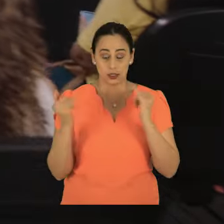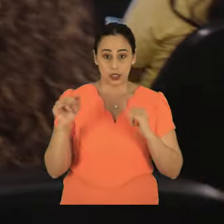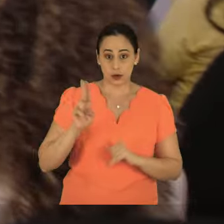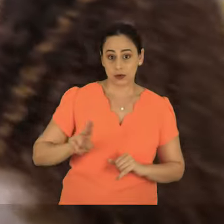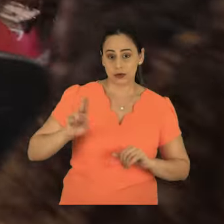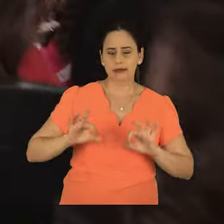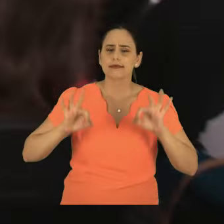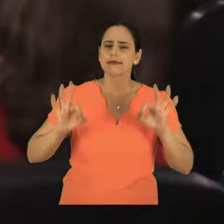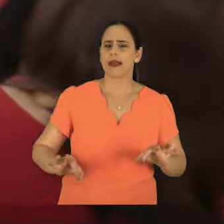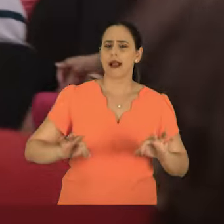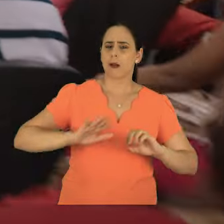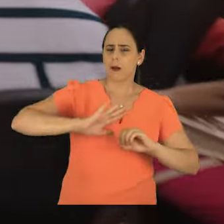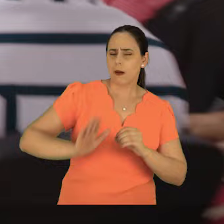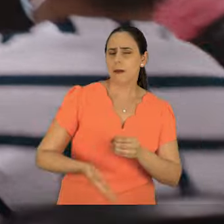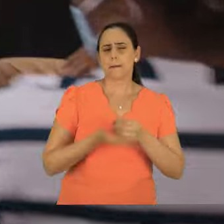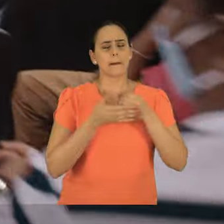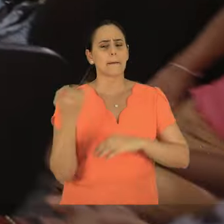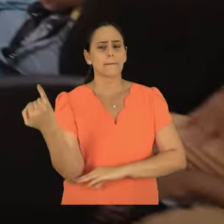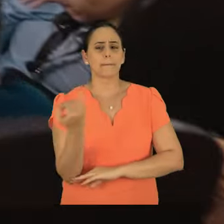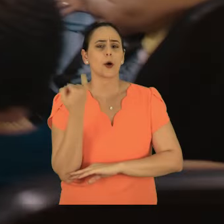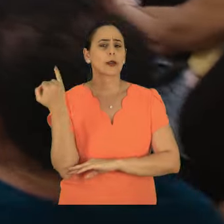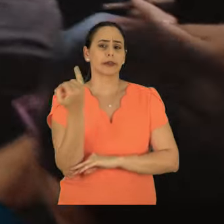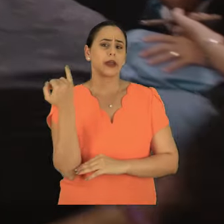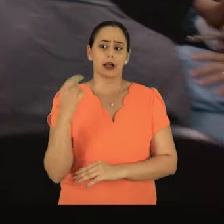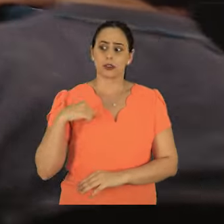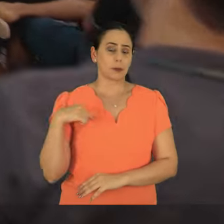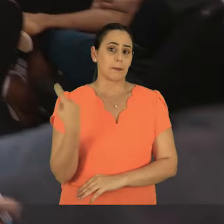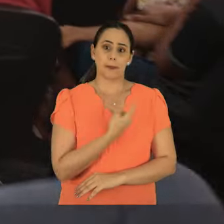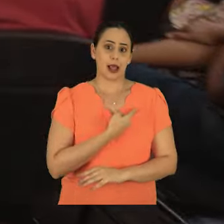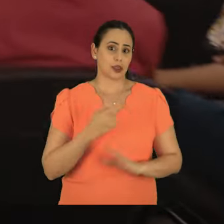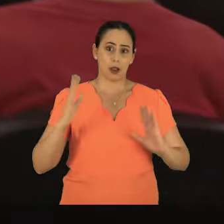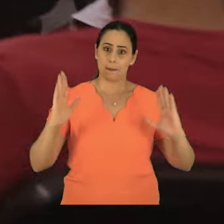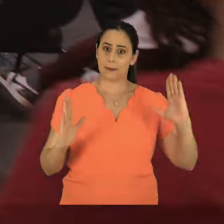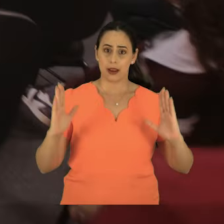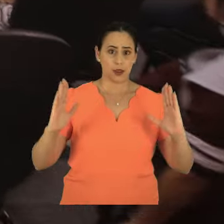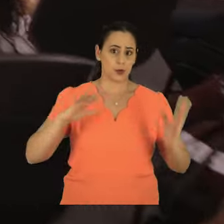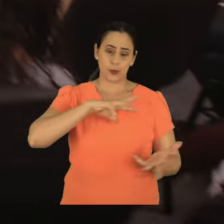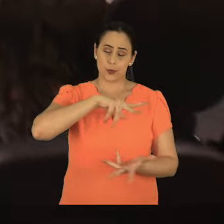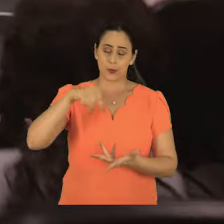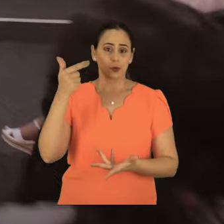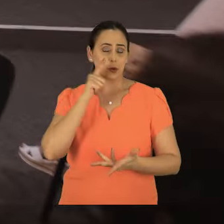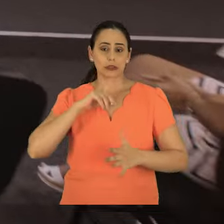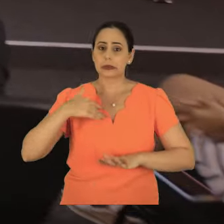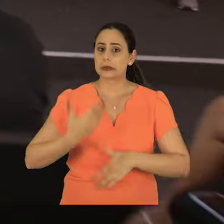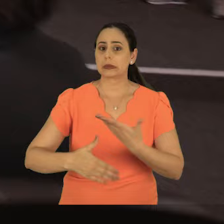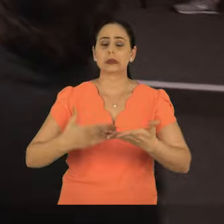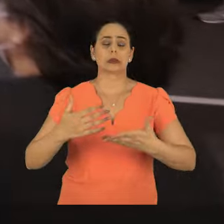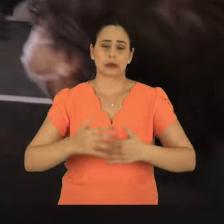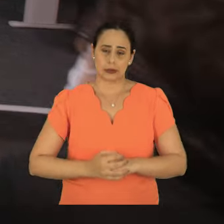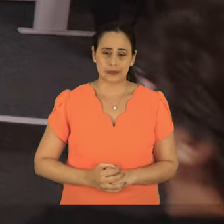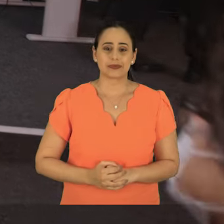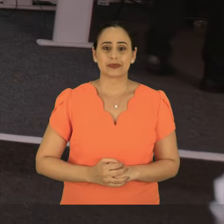Usar a energia de forma racional, né, de forma sustentável, é fundamental para que a gente atravesse essa fase que o